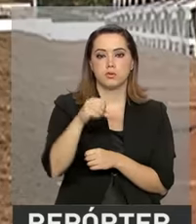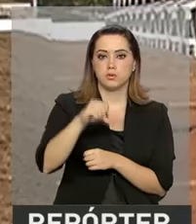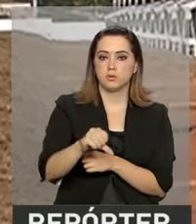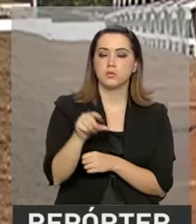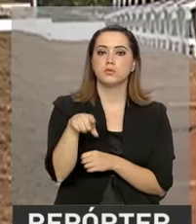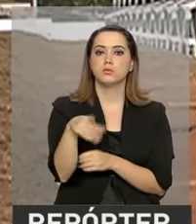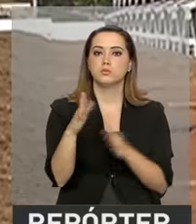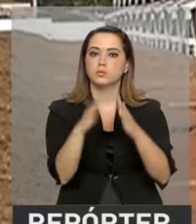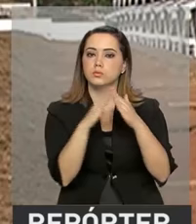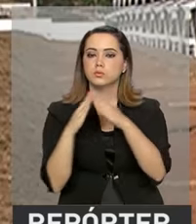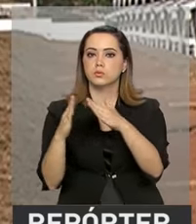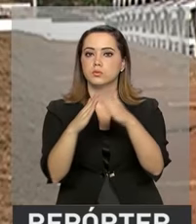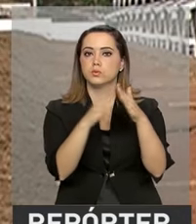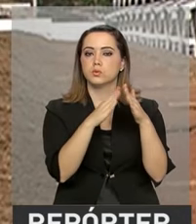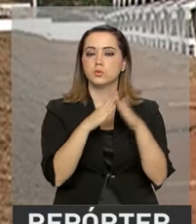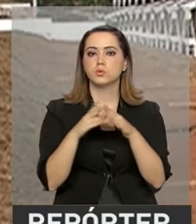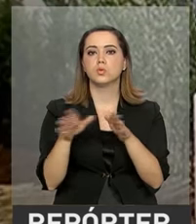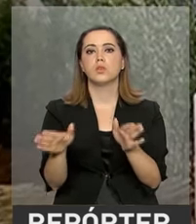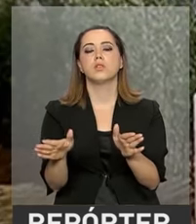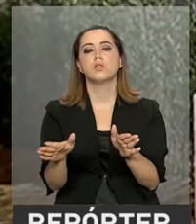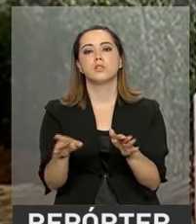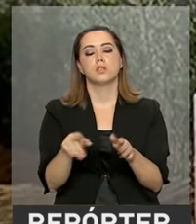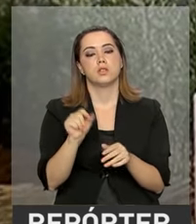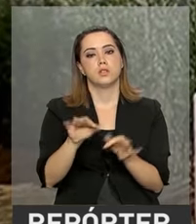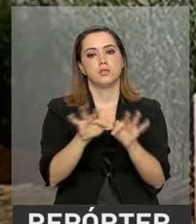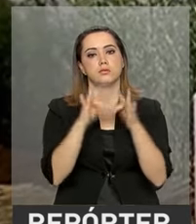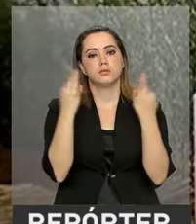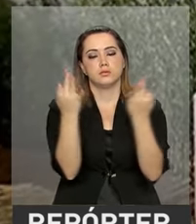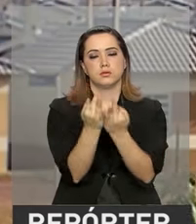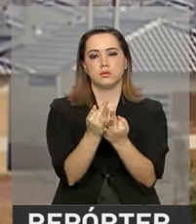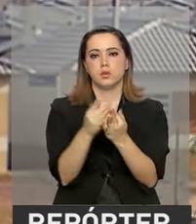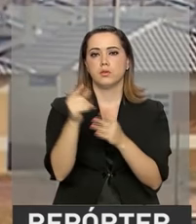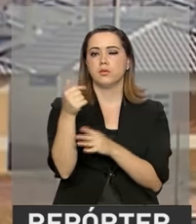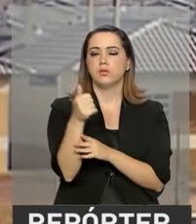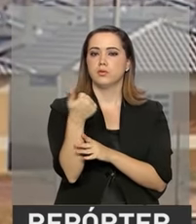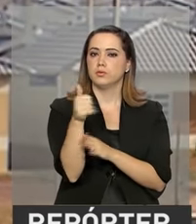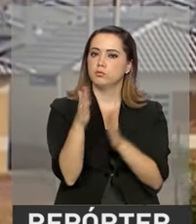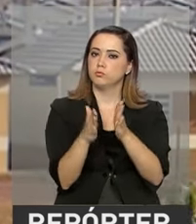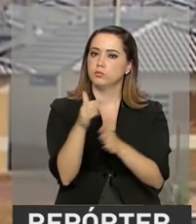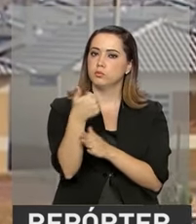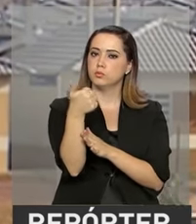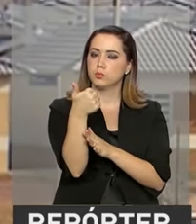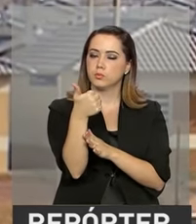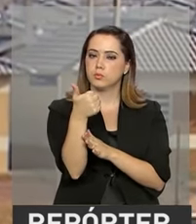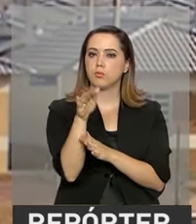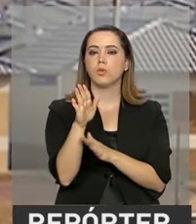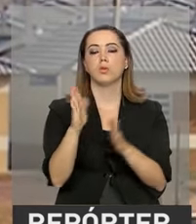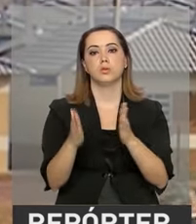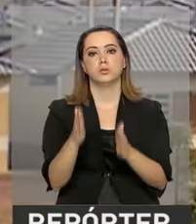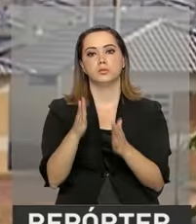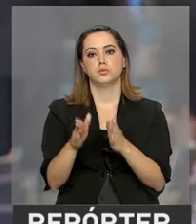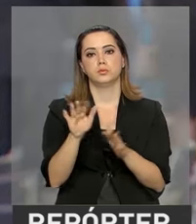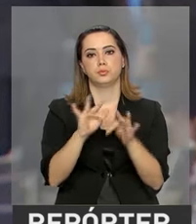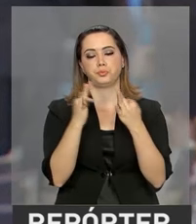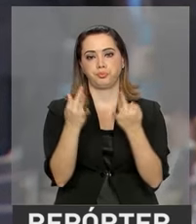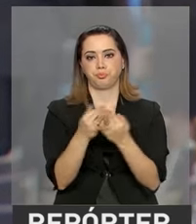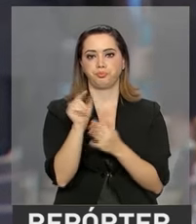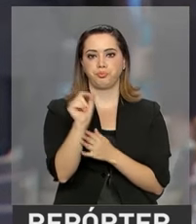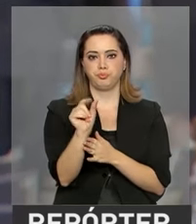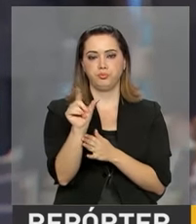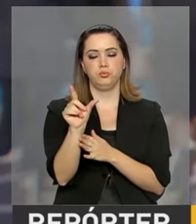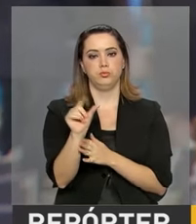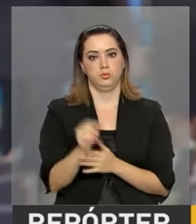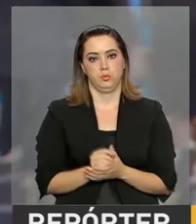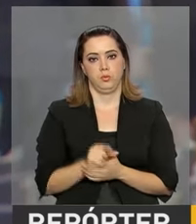Vida, destinadas a famílias de baixa renda pela faixa um do programa, que estavam paralisadas em todo o país. O anúncio